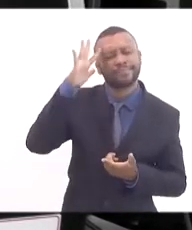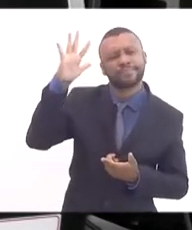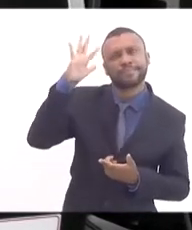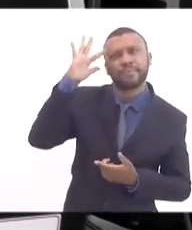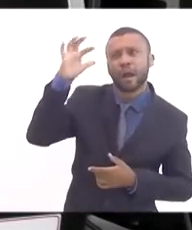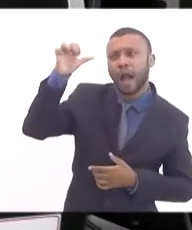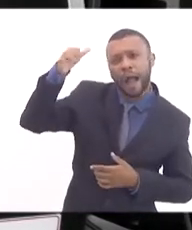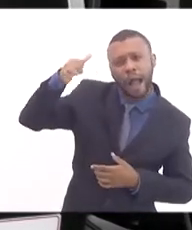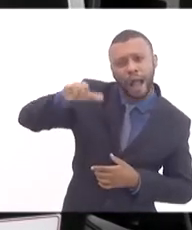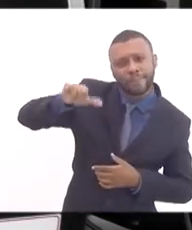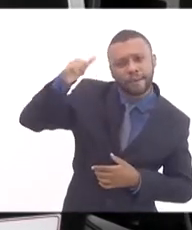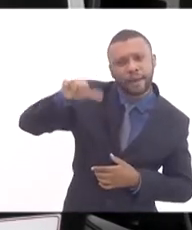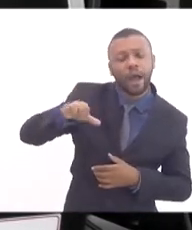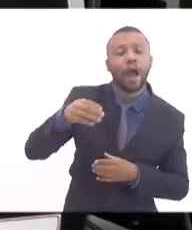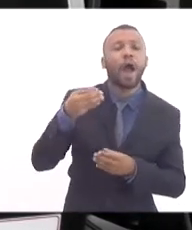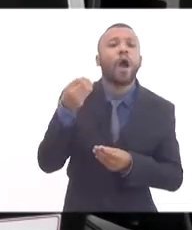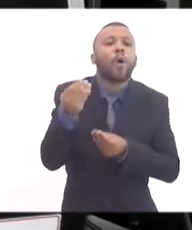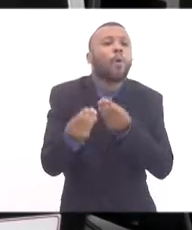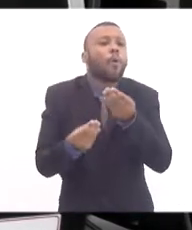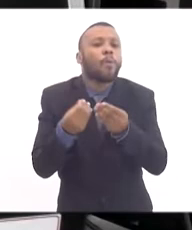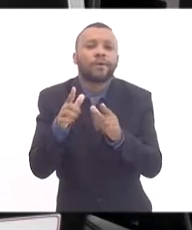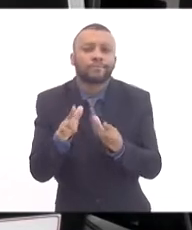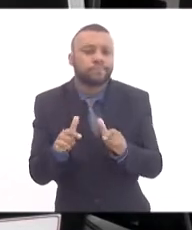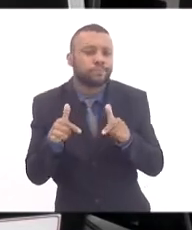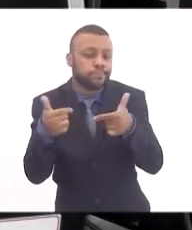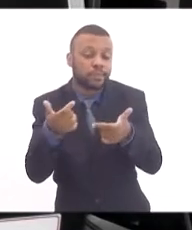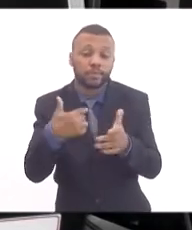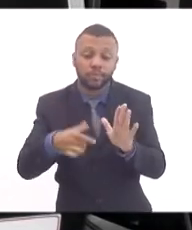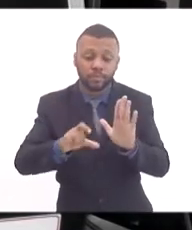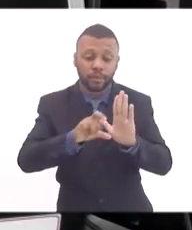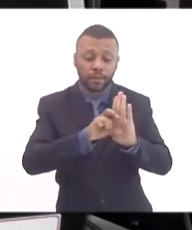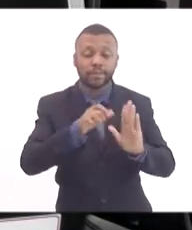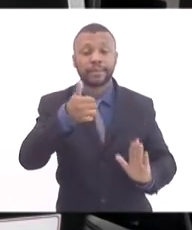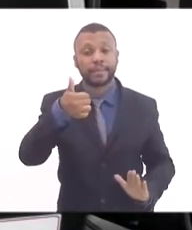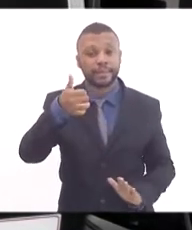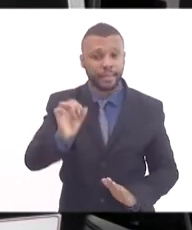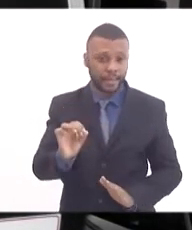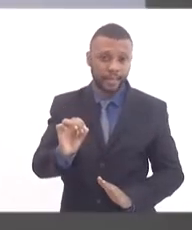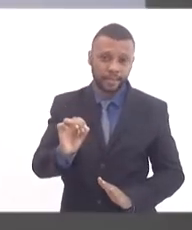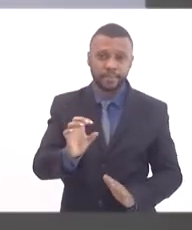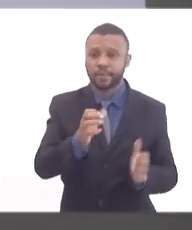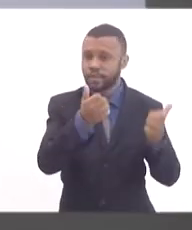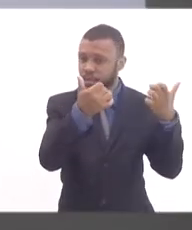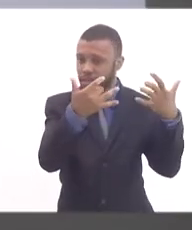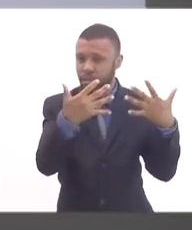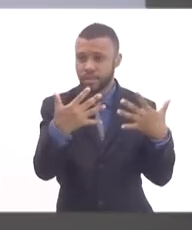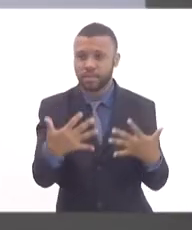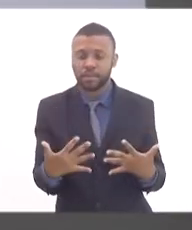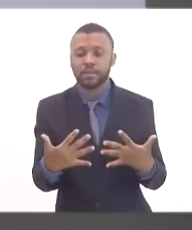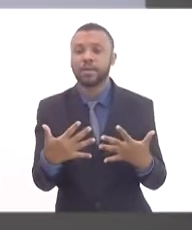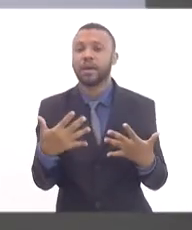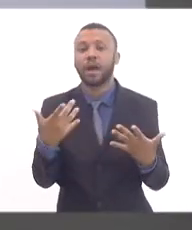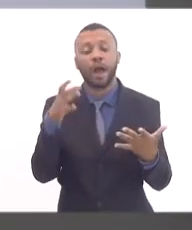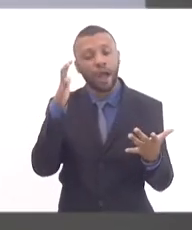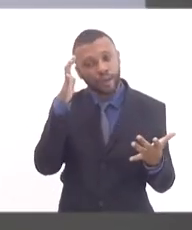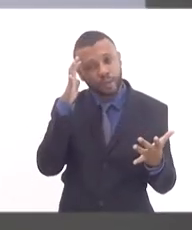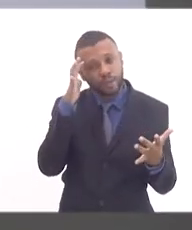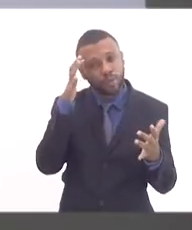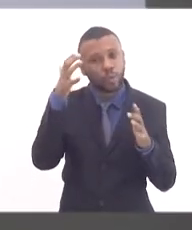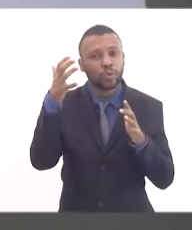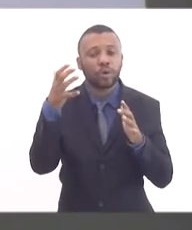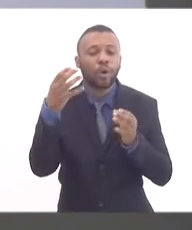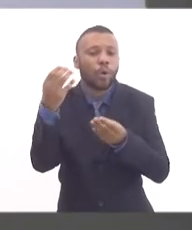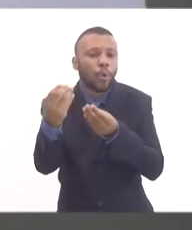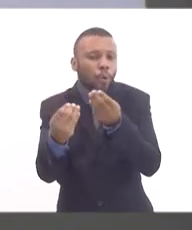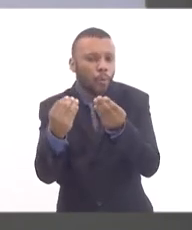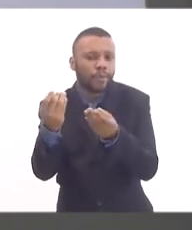né Isso vai ser feito né então na cláusula décima tá que dá a condição para